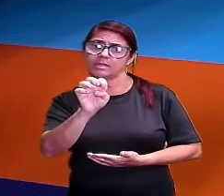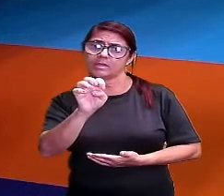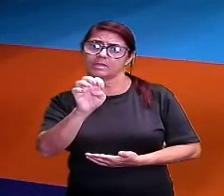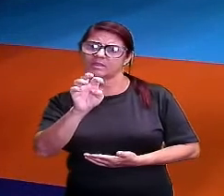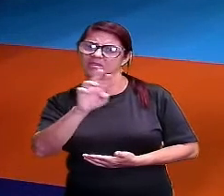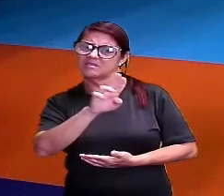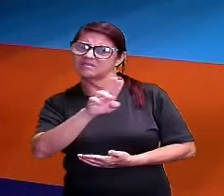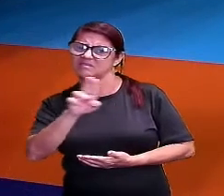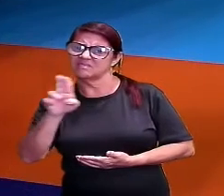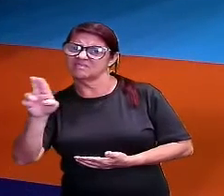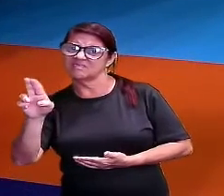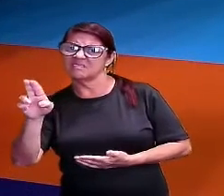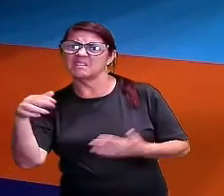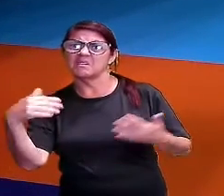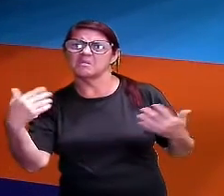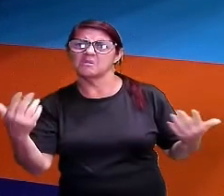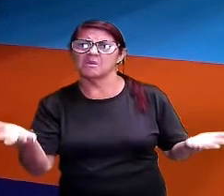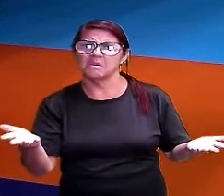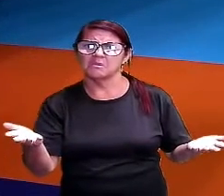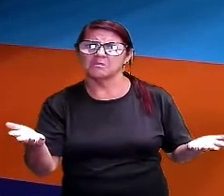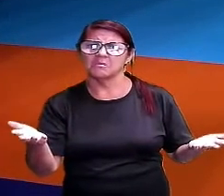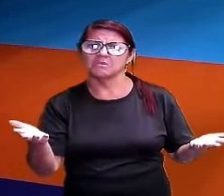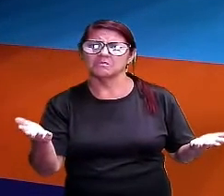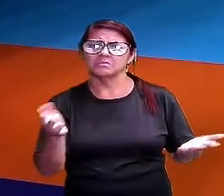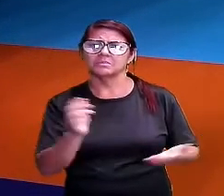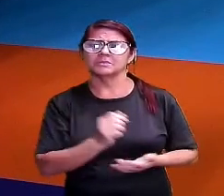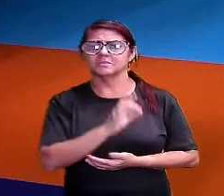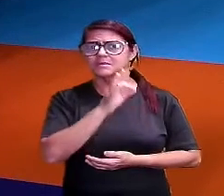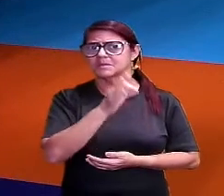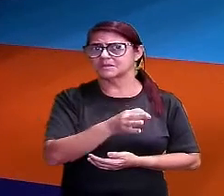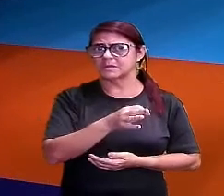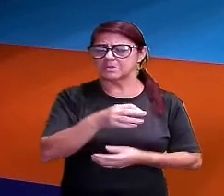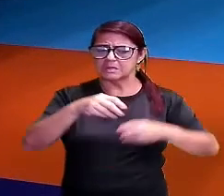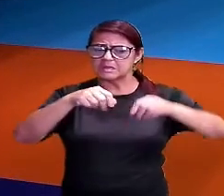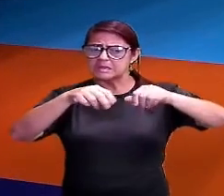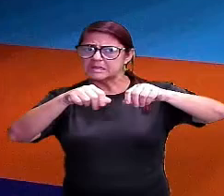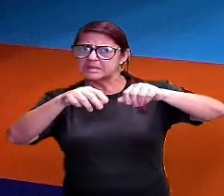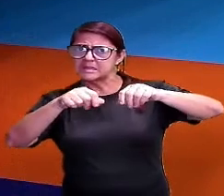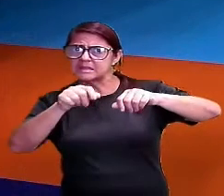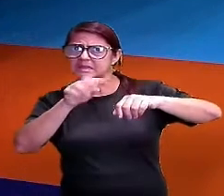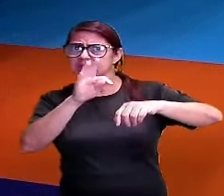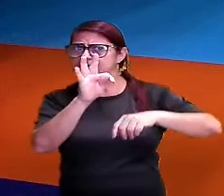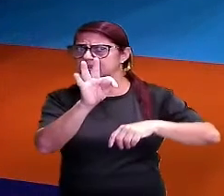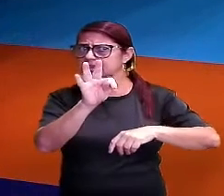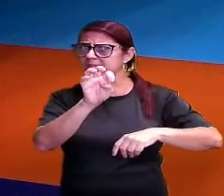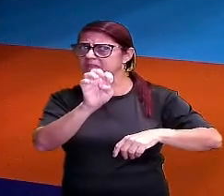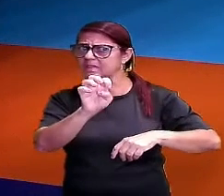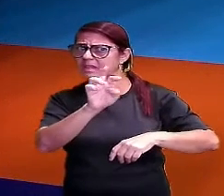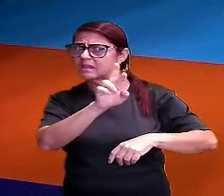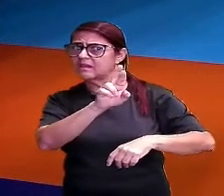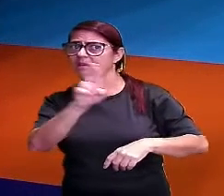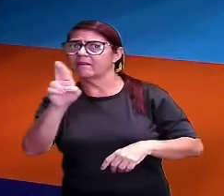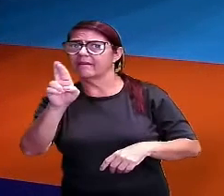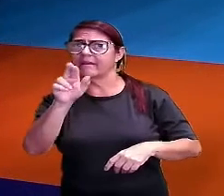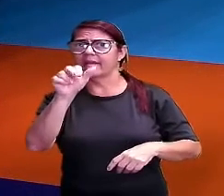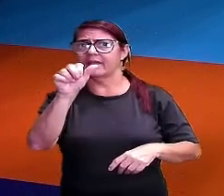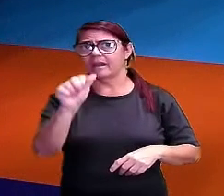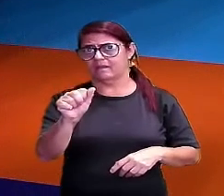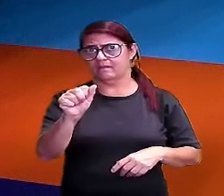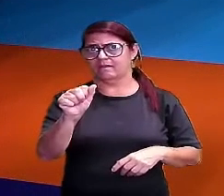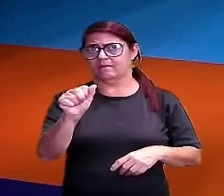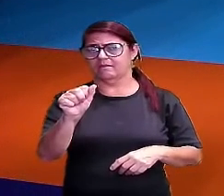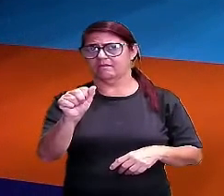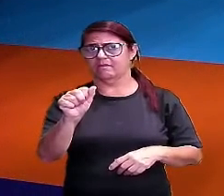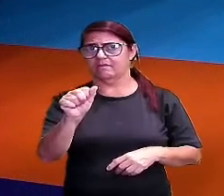terra ou terra. E aí, o que é que vocês acham? É terra, não é, gente? Se é